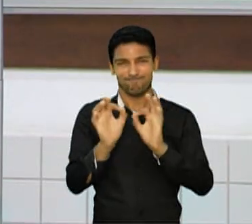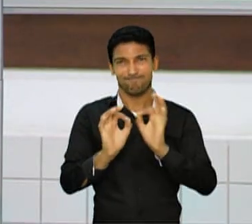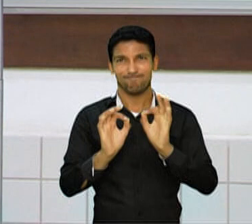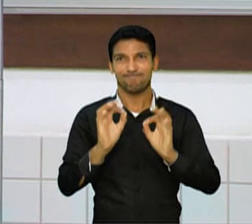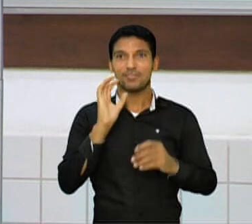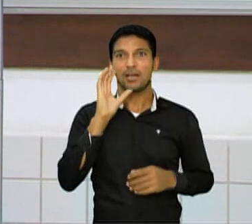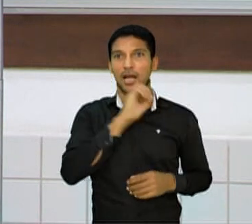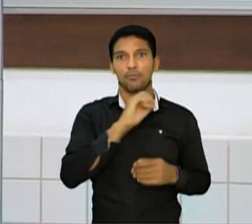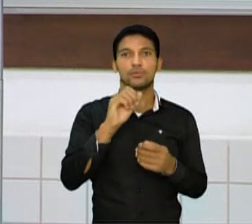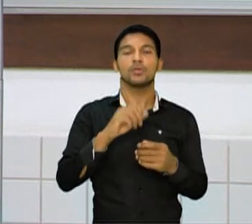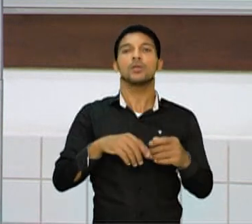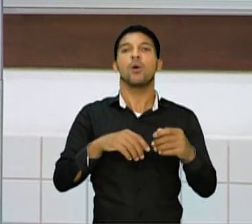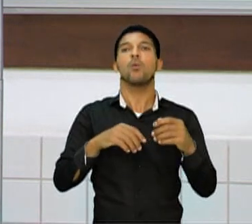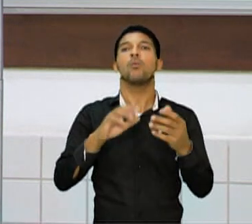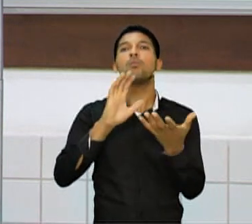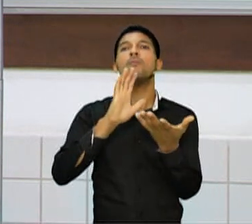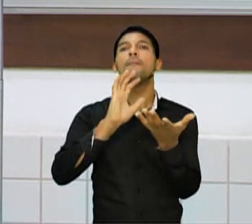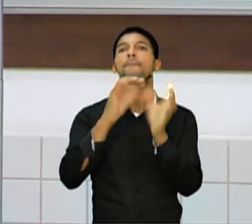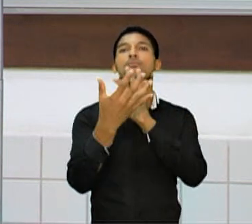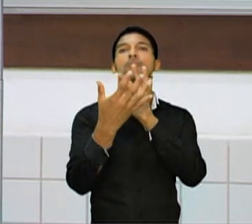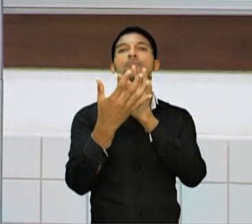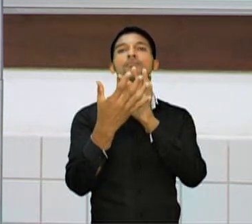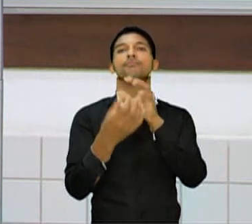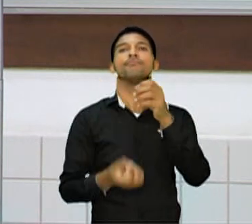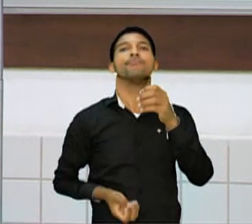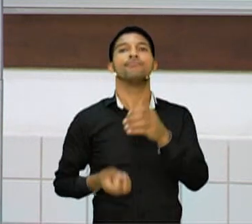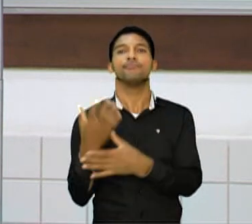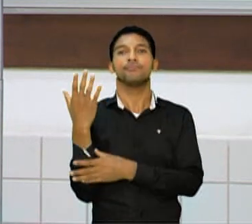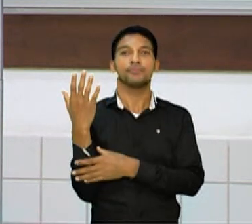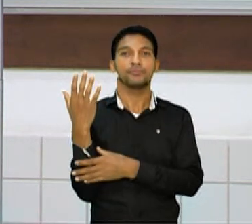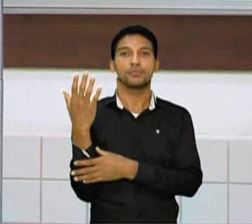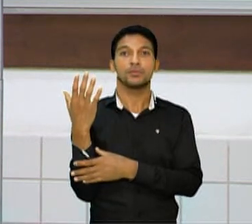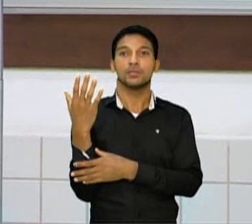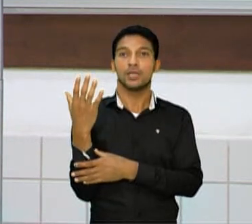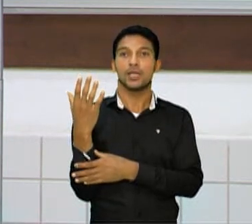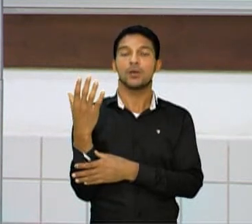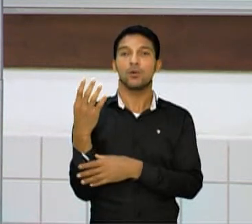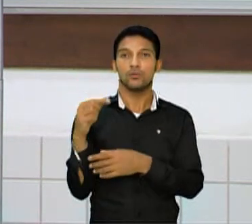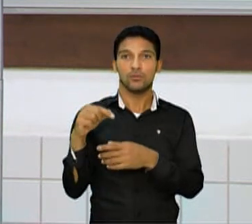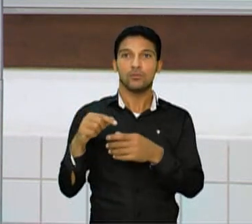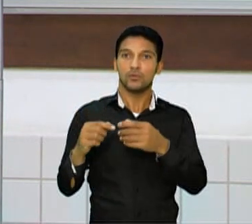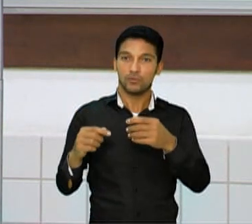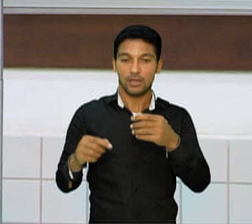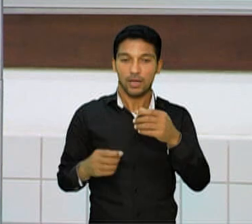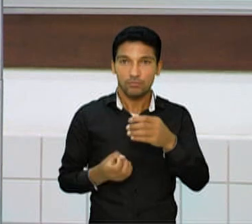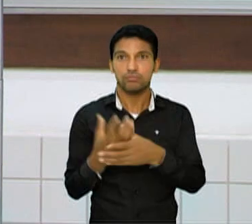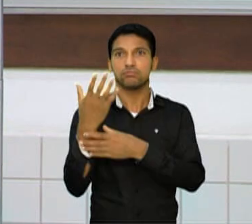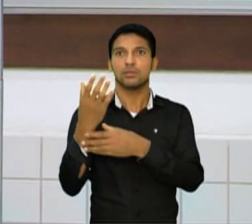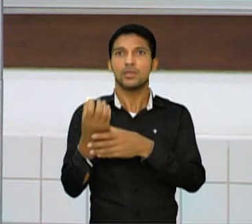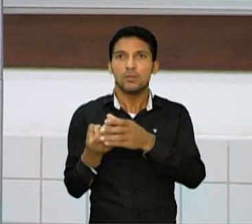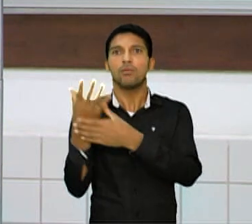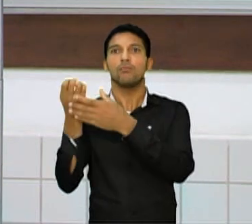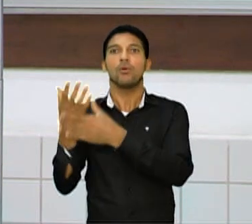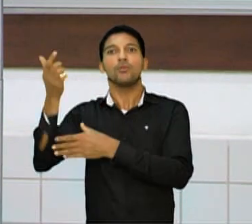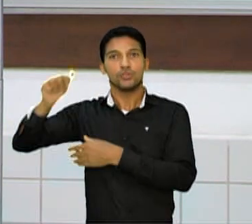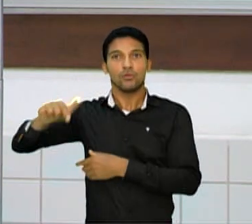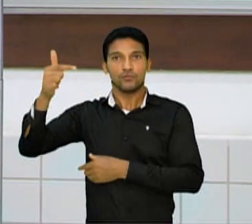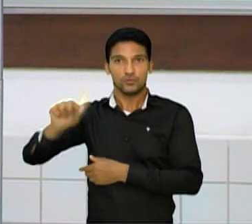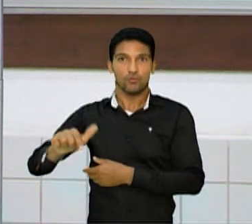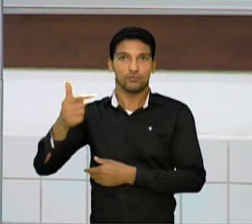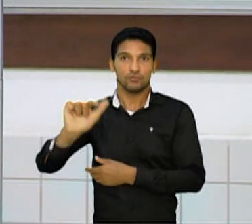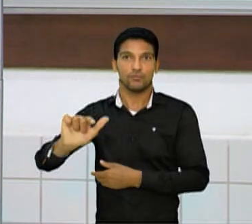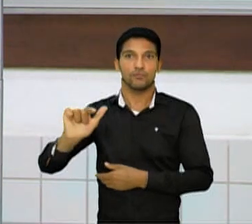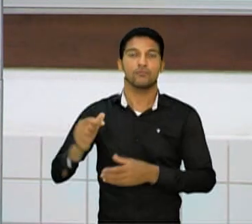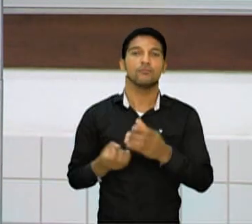tem talvez um tempo maior para se reconstituir. E isso, dentro da atual situação de consumo em que nós